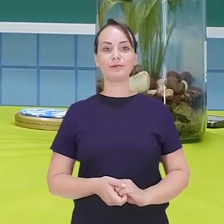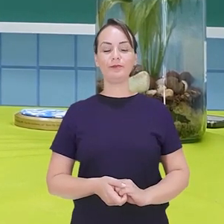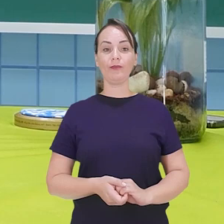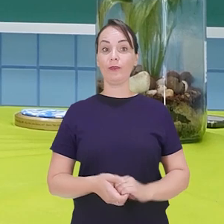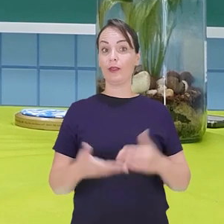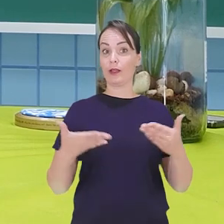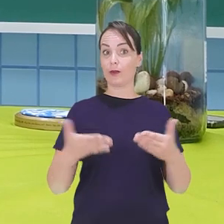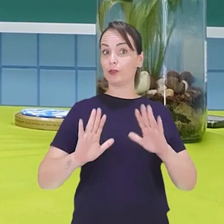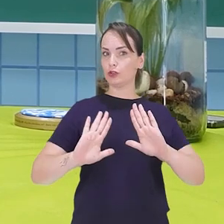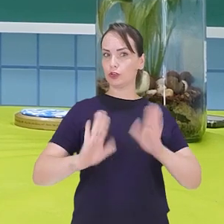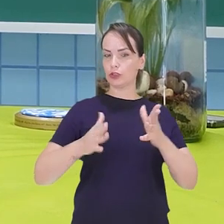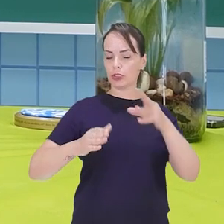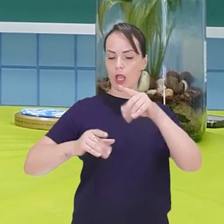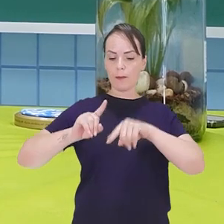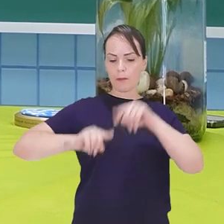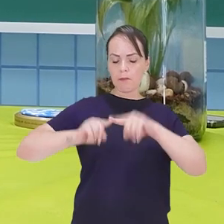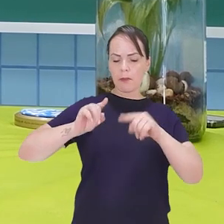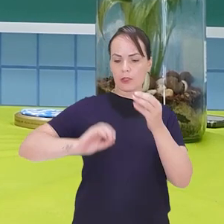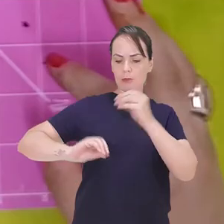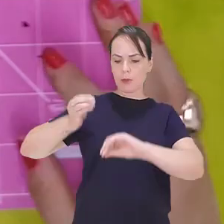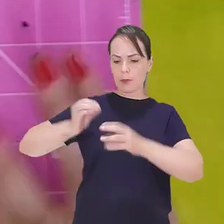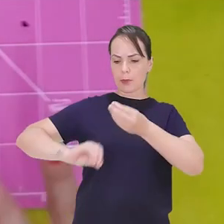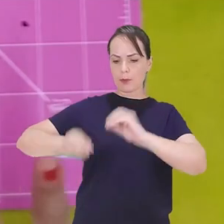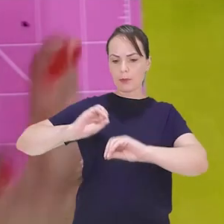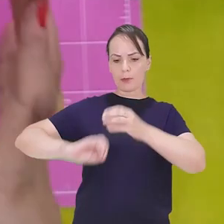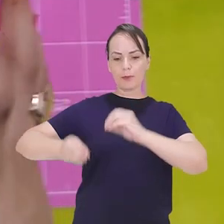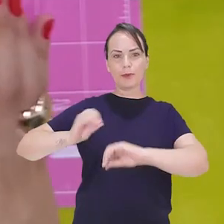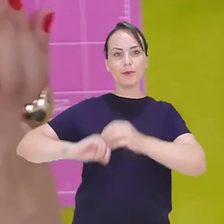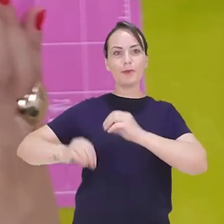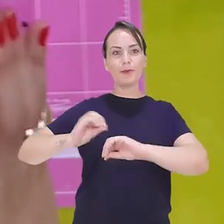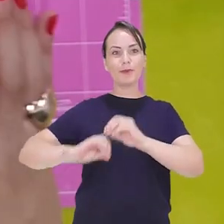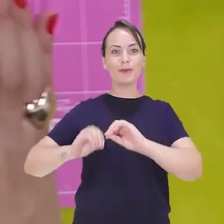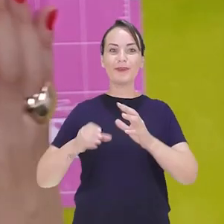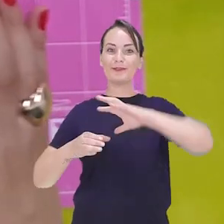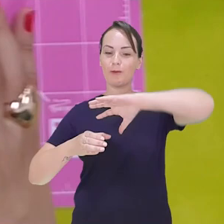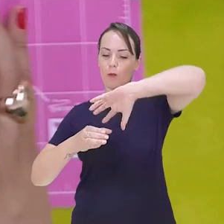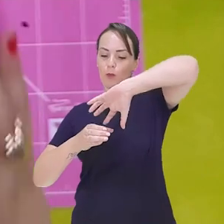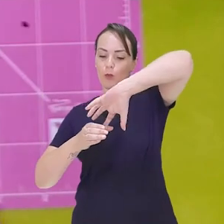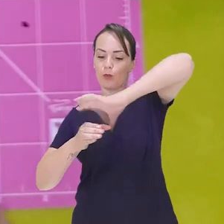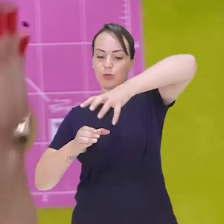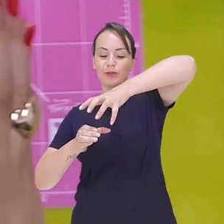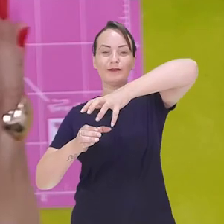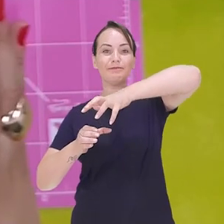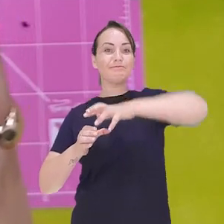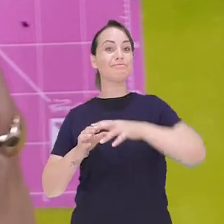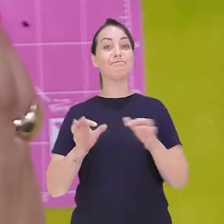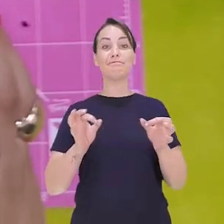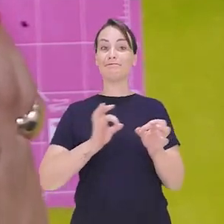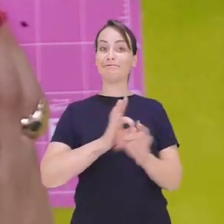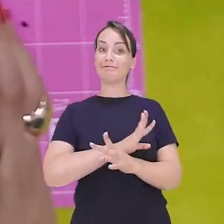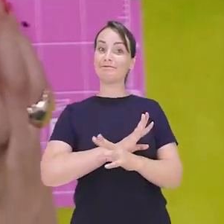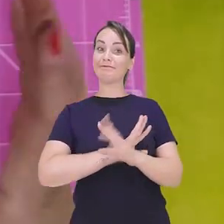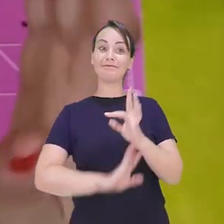e colocar dentro do pote. E agora que você já colocou todos os materiais dentro do